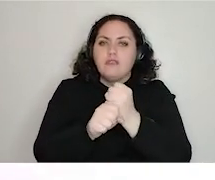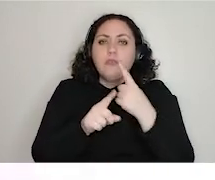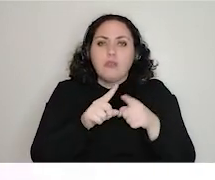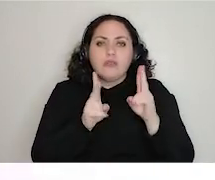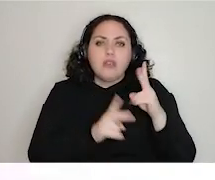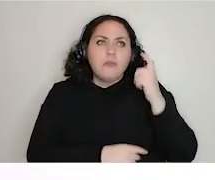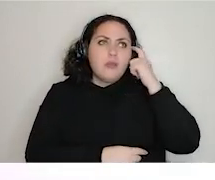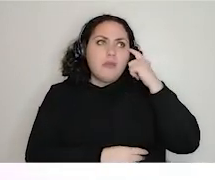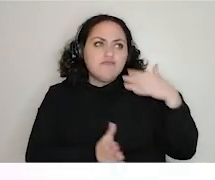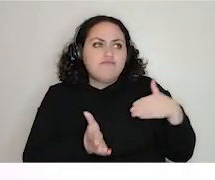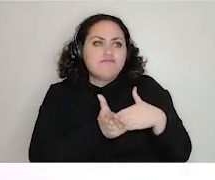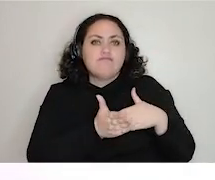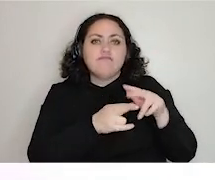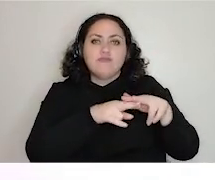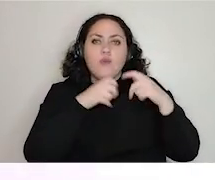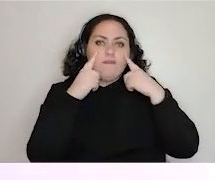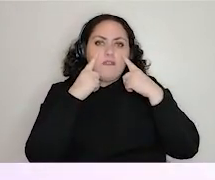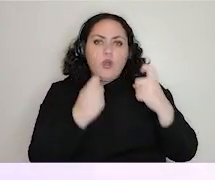Porque não é só...